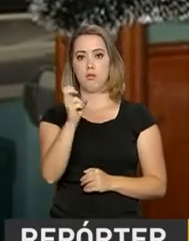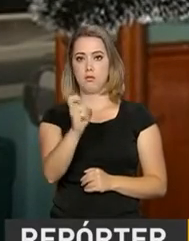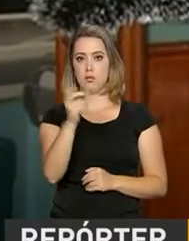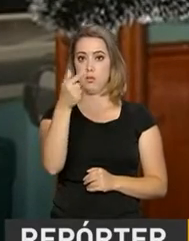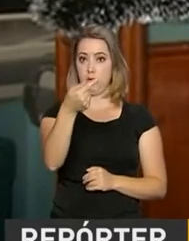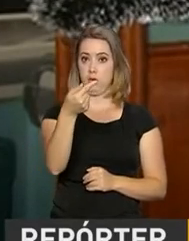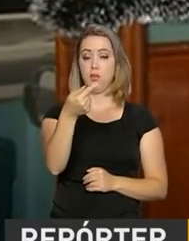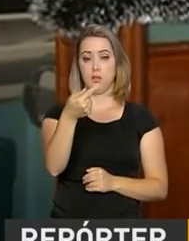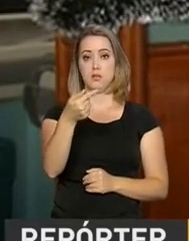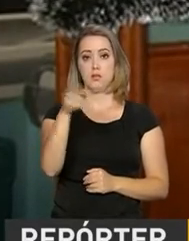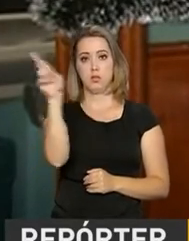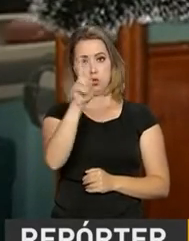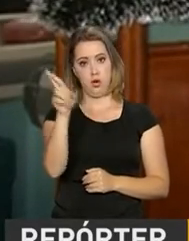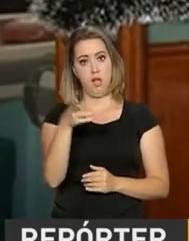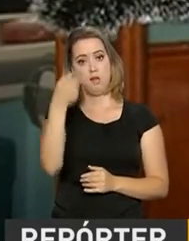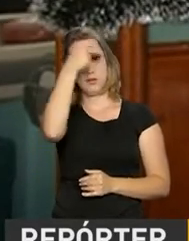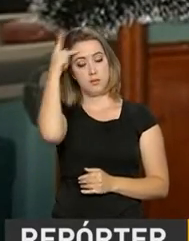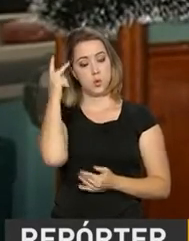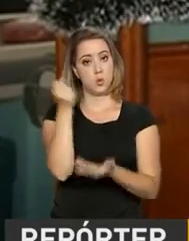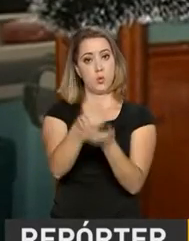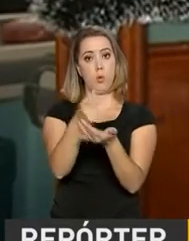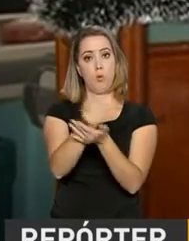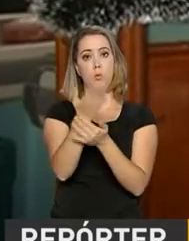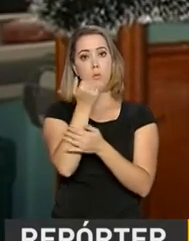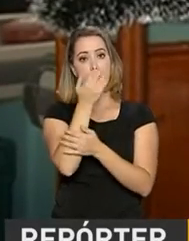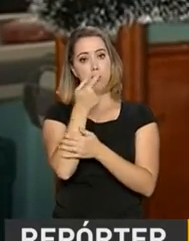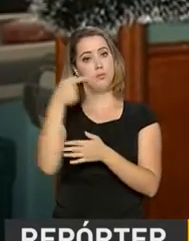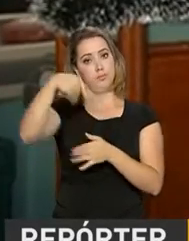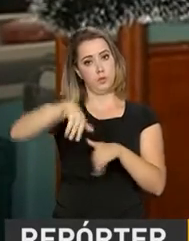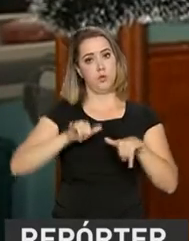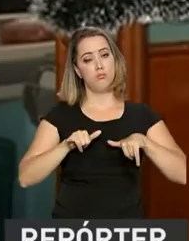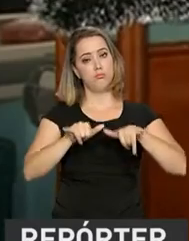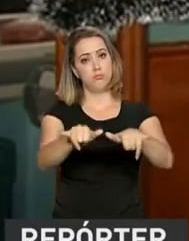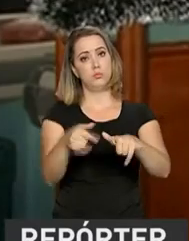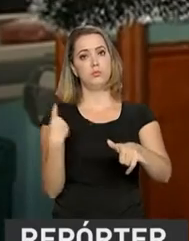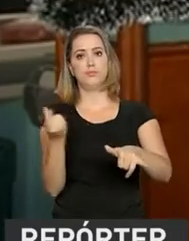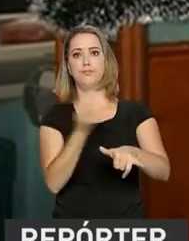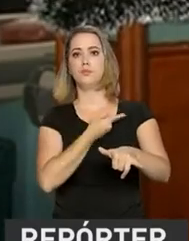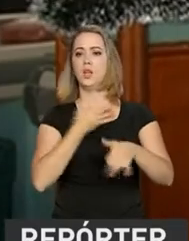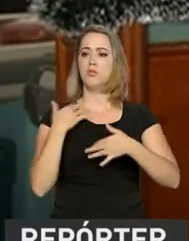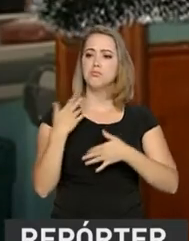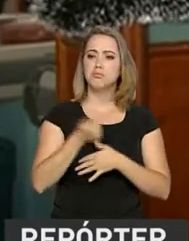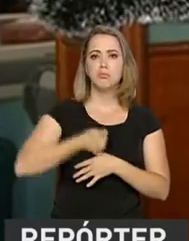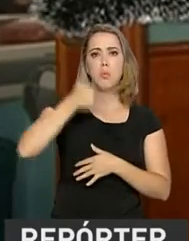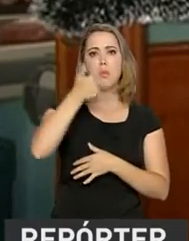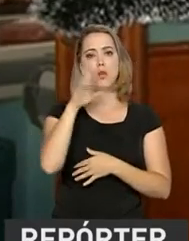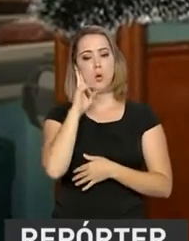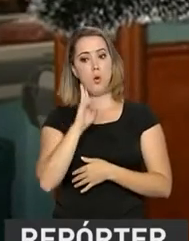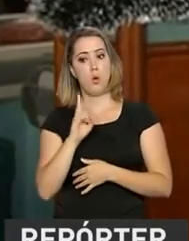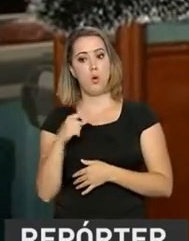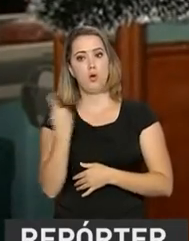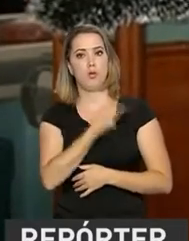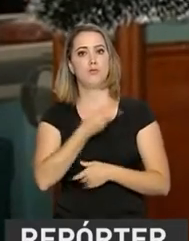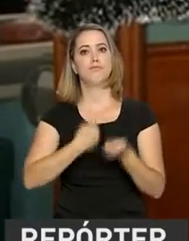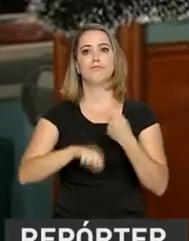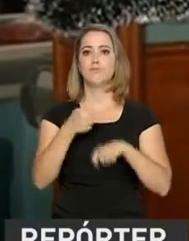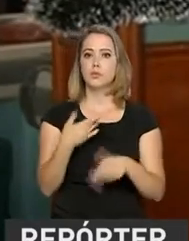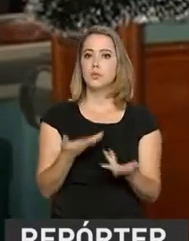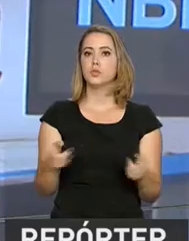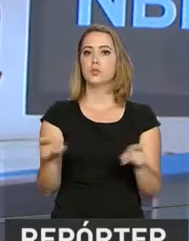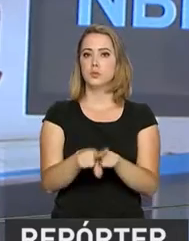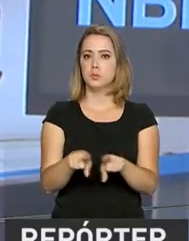com certeza alimento e gastando alimentos desenvolvidos para o mercado e vendo que o mercado a gente vai ter uma perspectiva que nós vamos também melhorar um pouco nosso